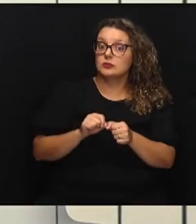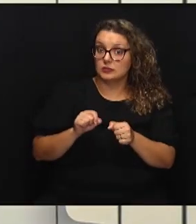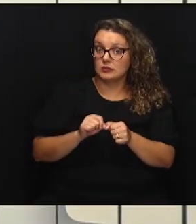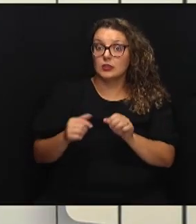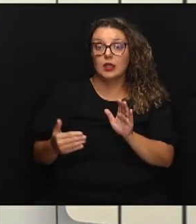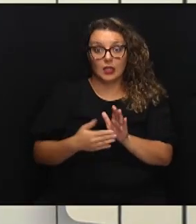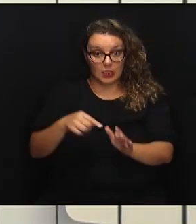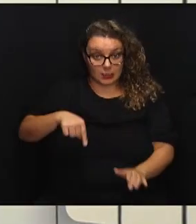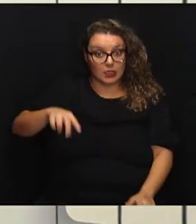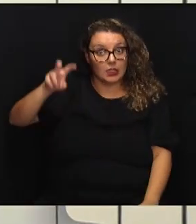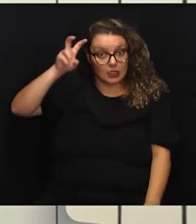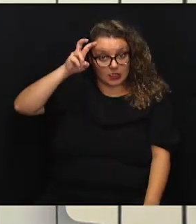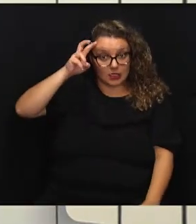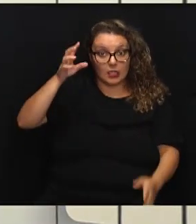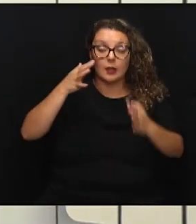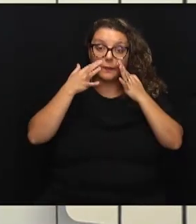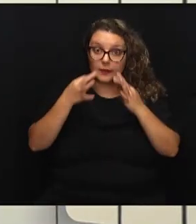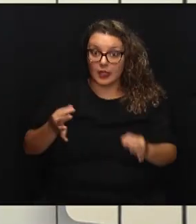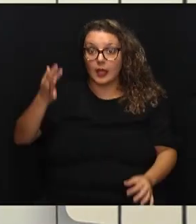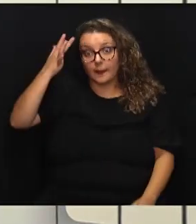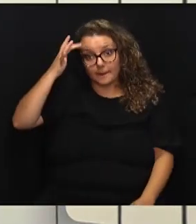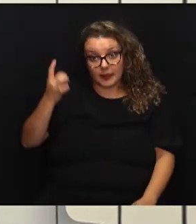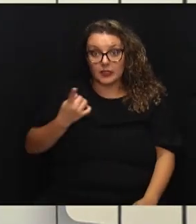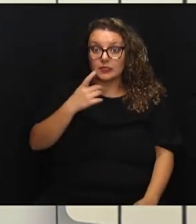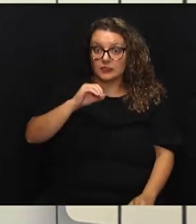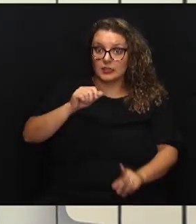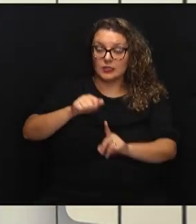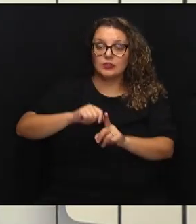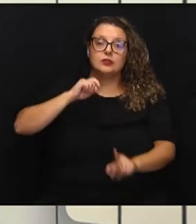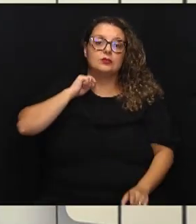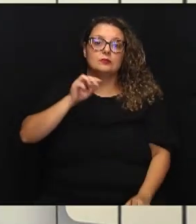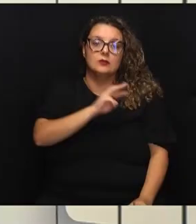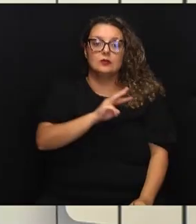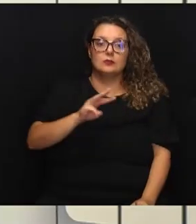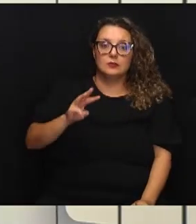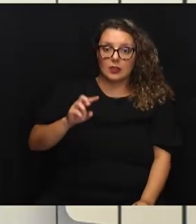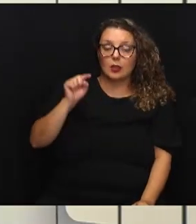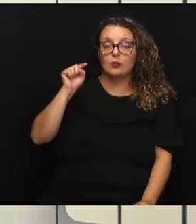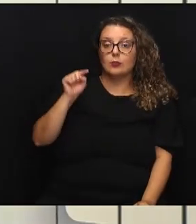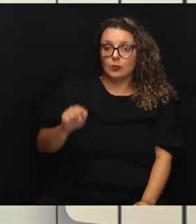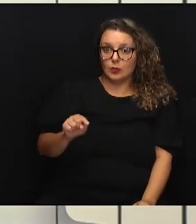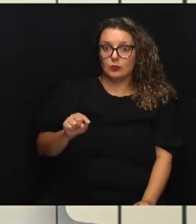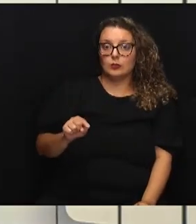esta quinta-feira, até amanhã, 10 de abril, pelo site